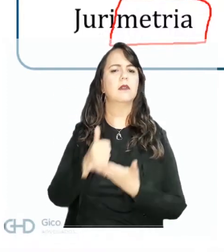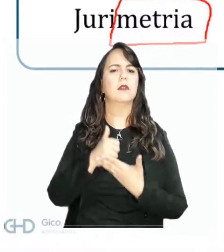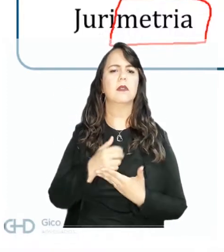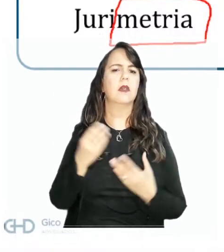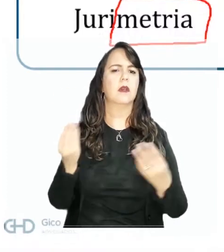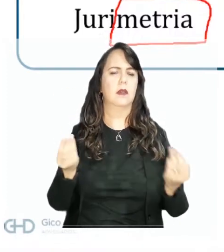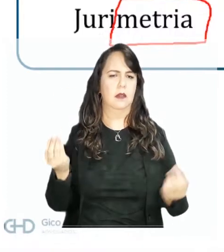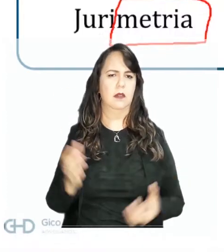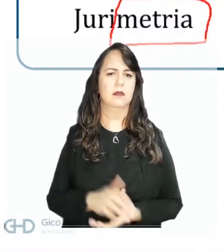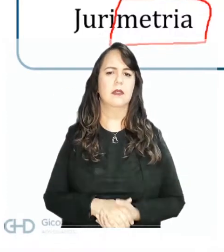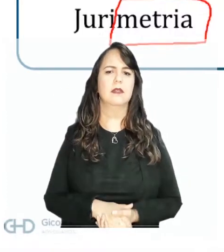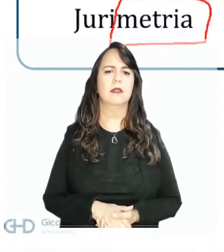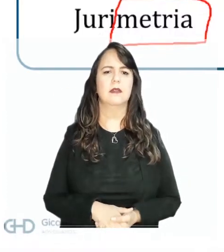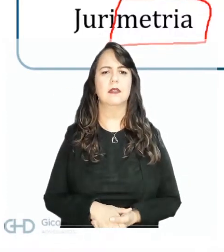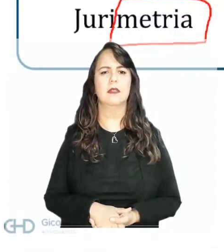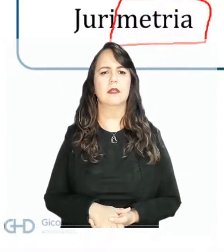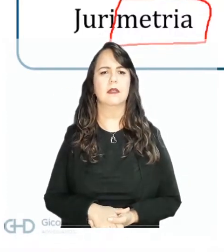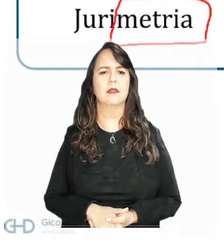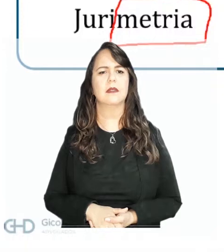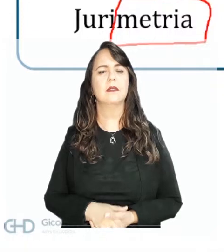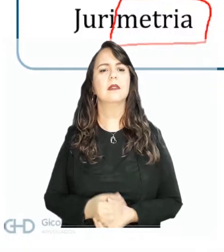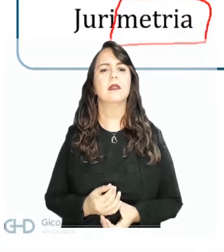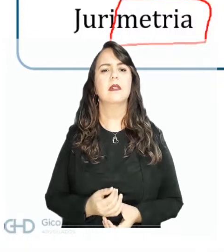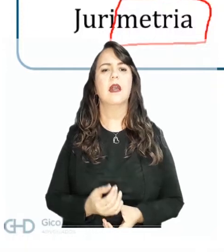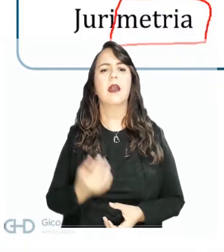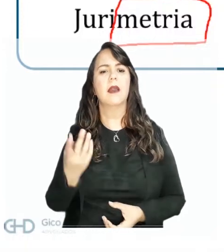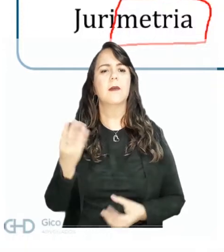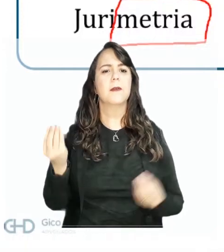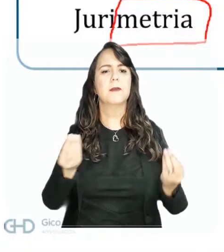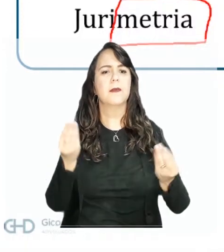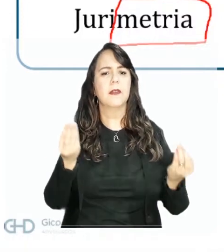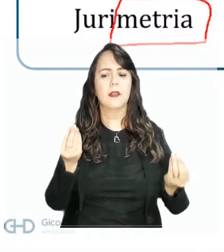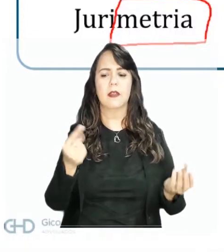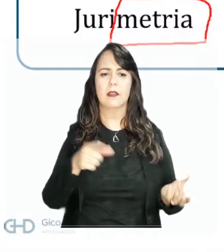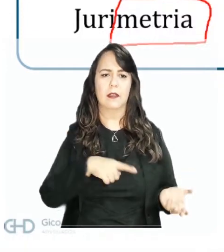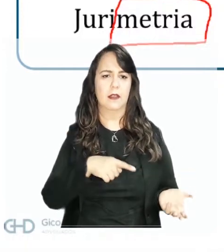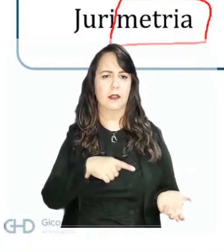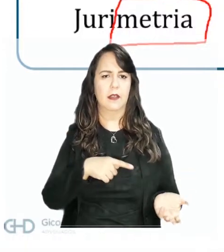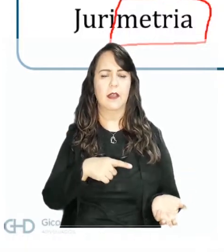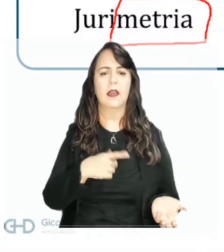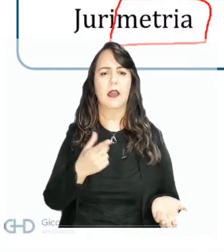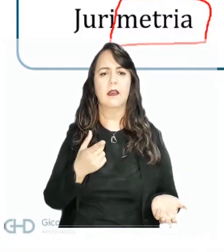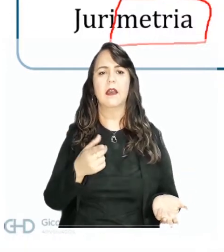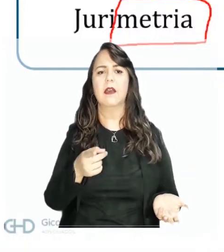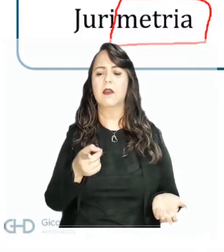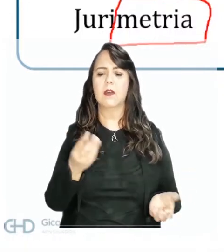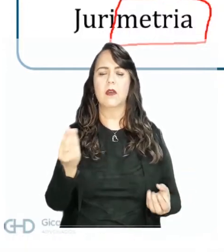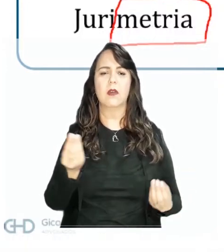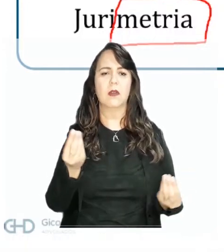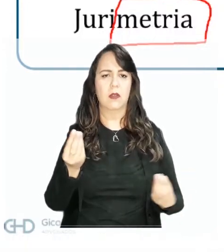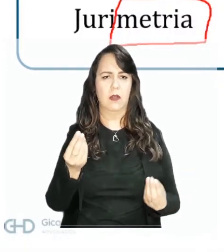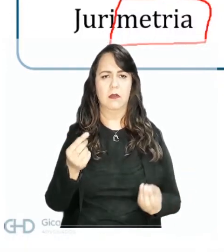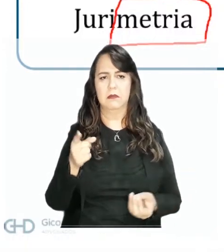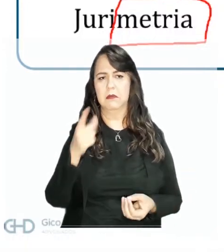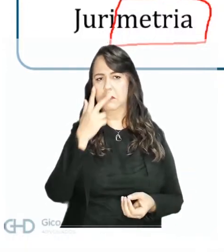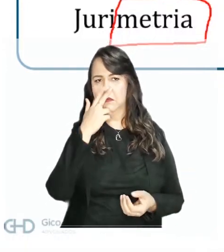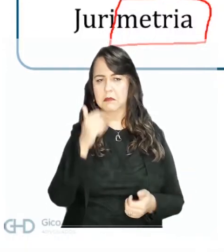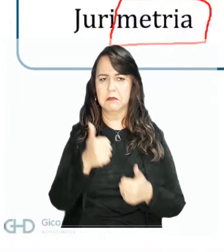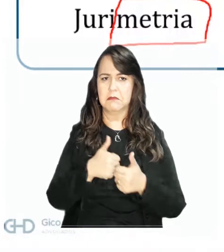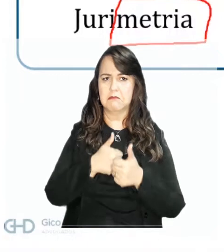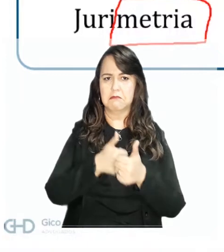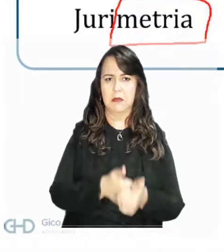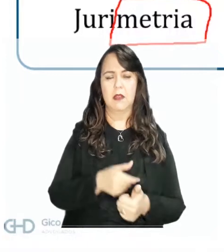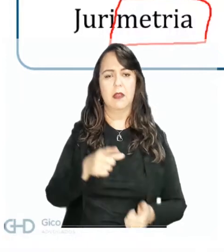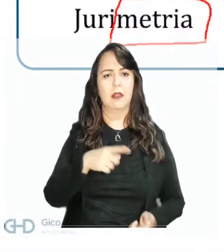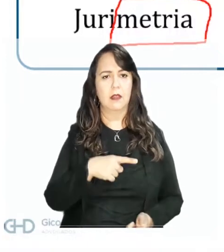macrogestão. Se eu já tenho as ferramentas implementadas de jurimetria, já tenho a sofisticação da análise do